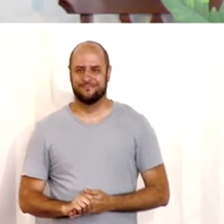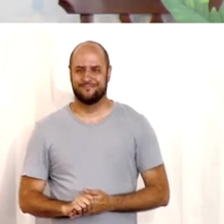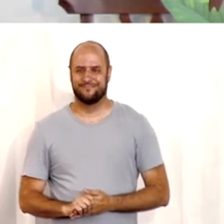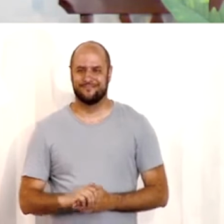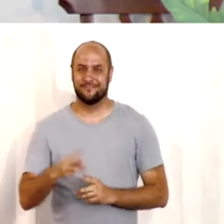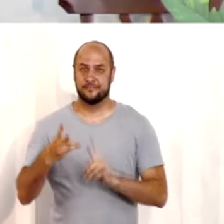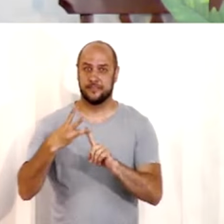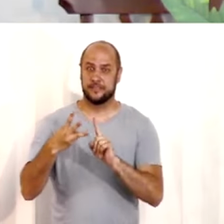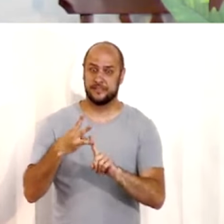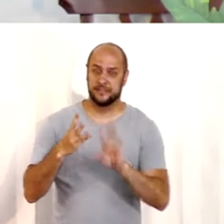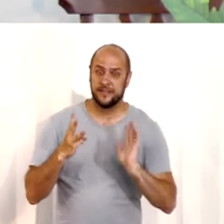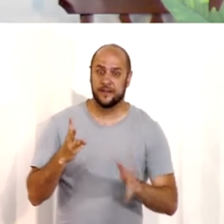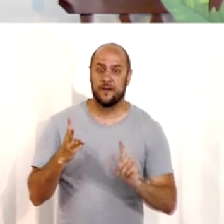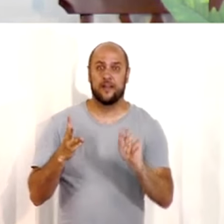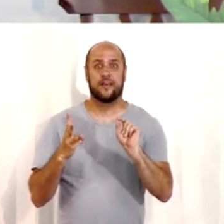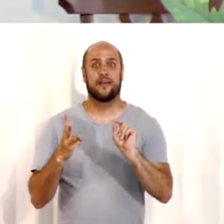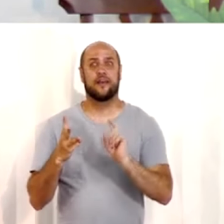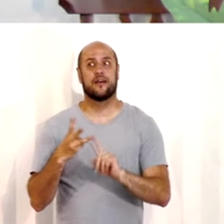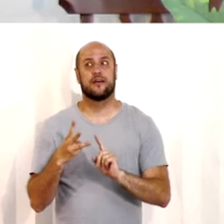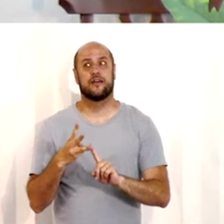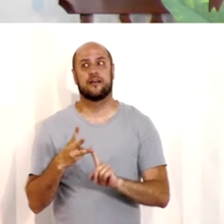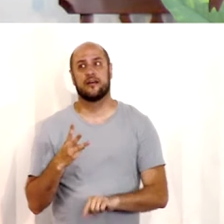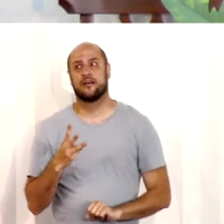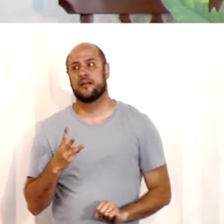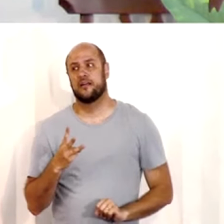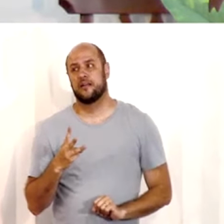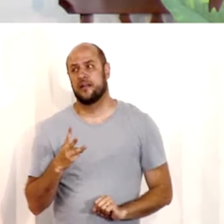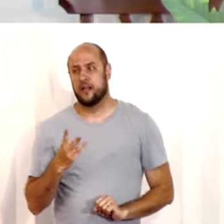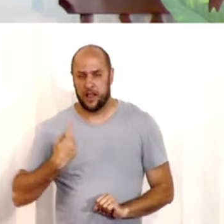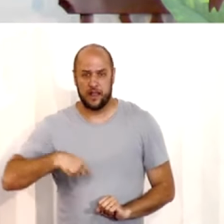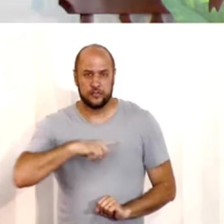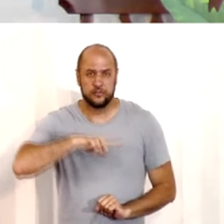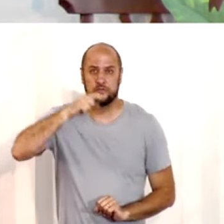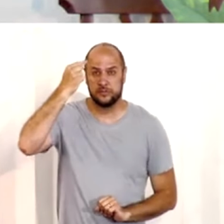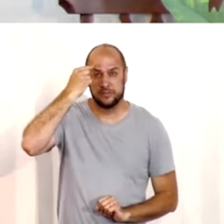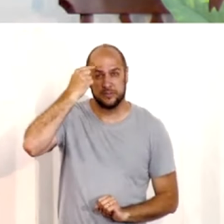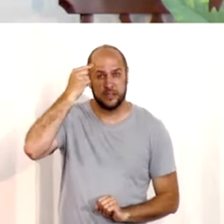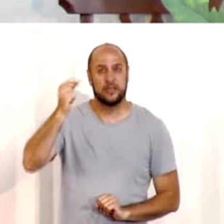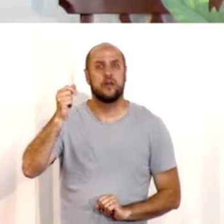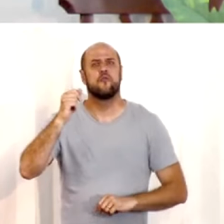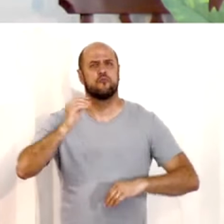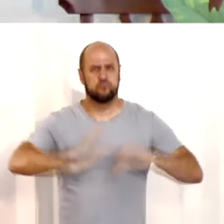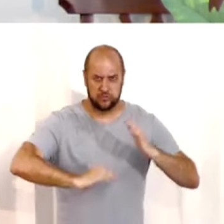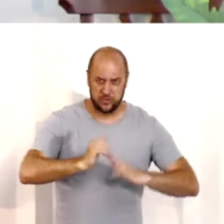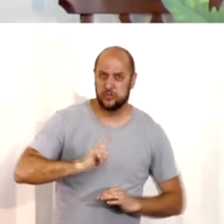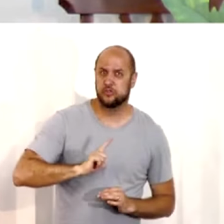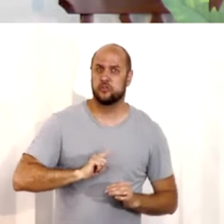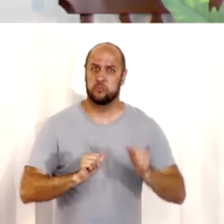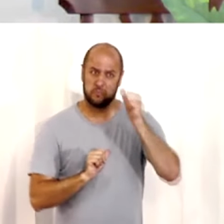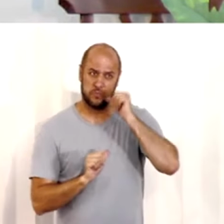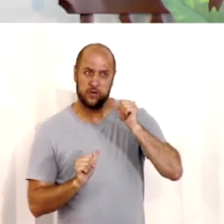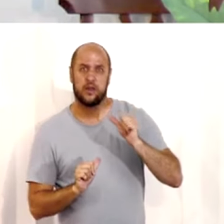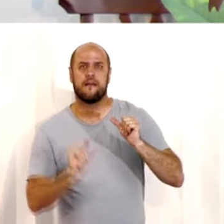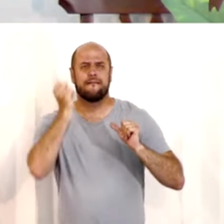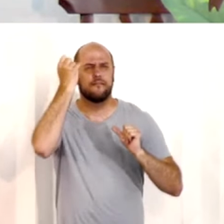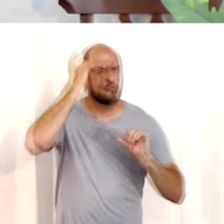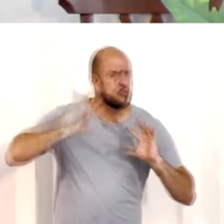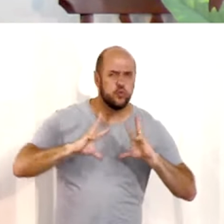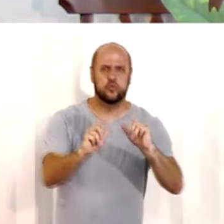texto é, bom, mas você não faria isso por obras humanas? Boas obras não te levam ao céu, é graça